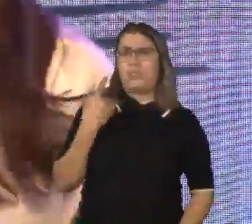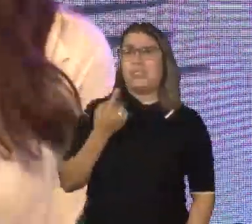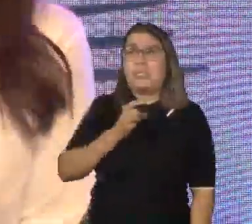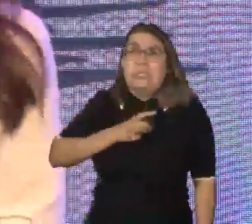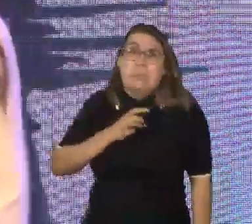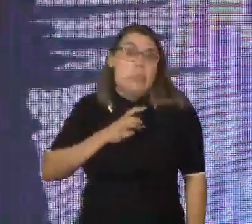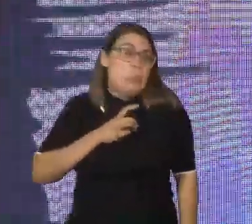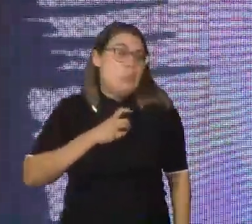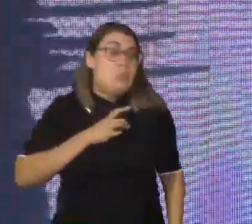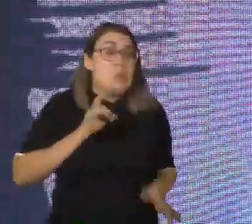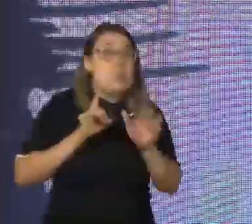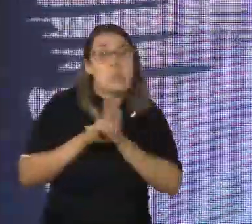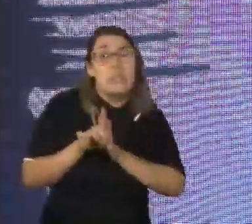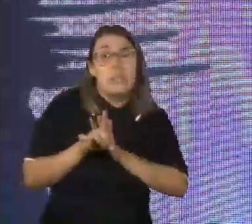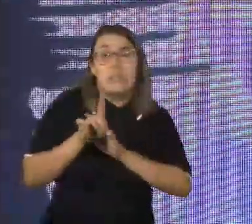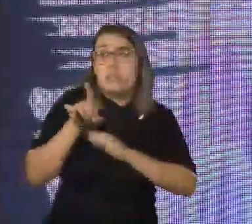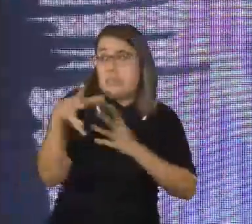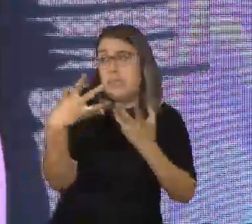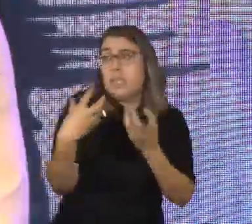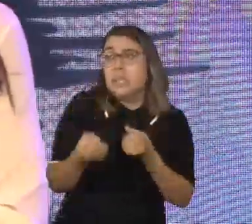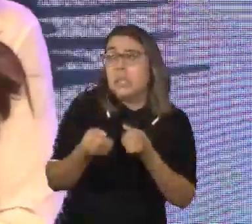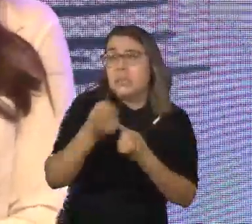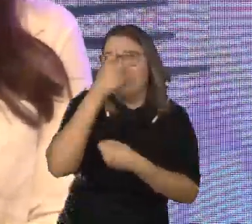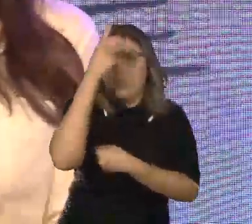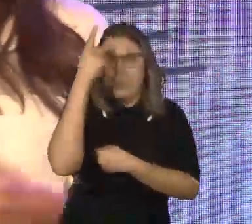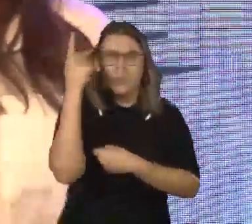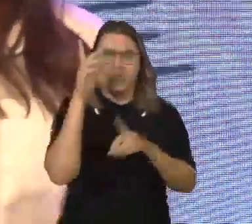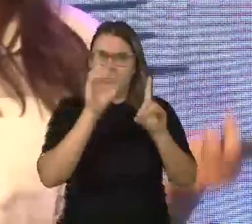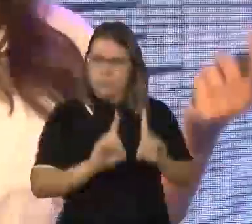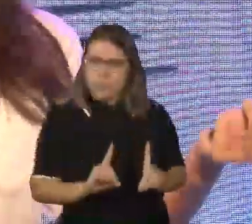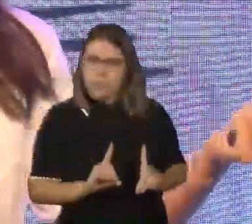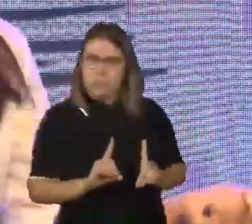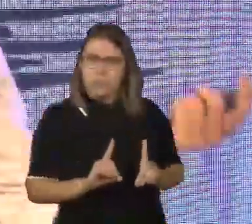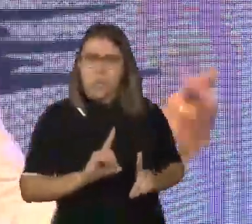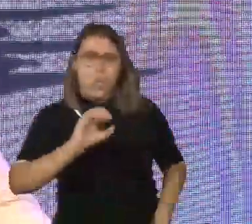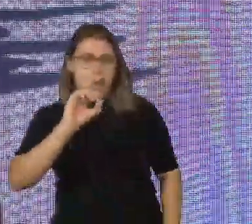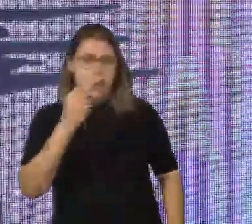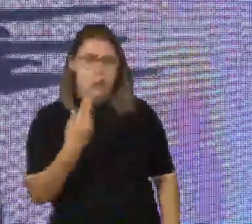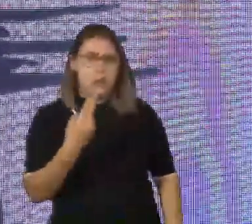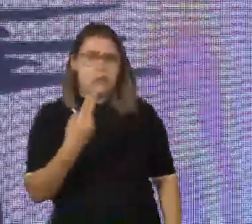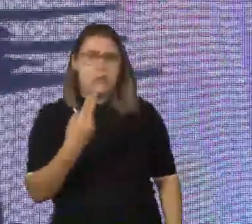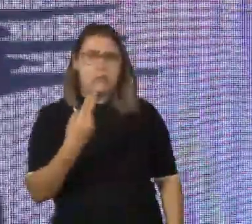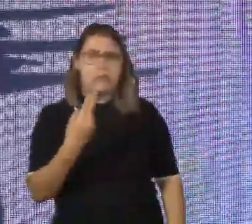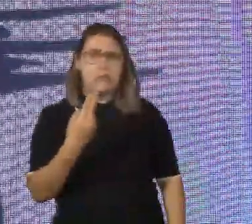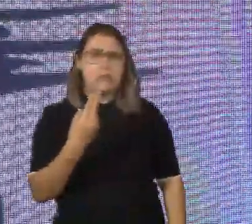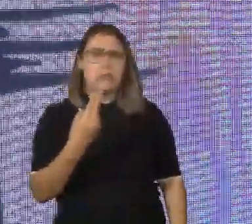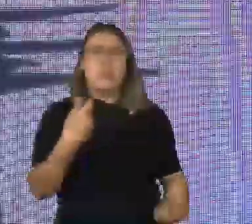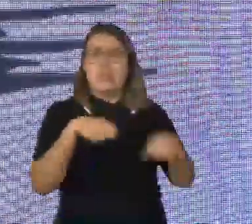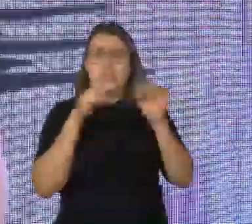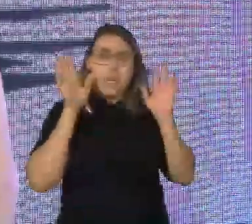ficamos com medo e perguntamos se ele atende criança com algum tipo de deficiência ou com alguma necessidade educacional